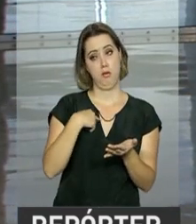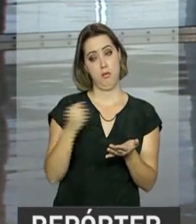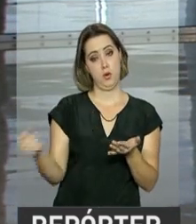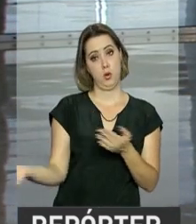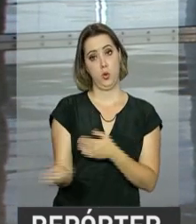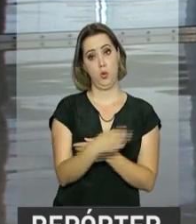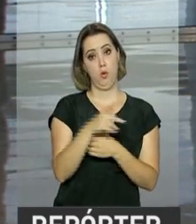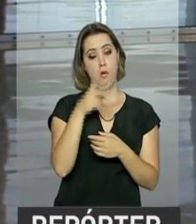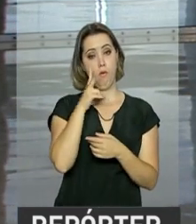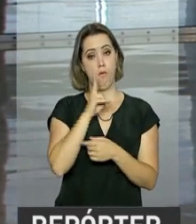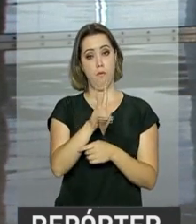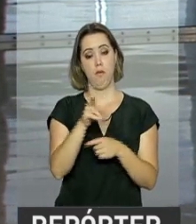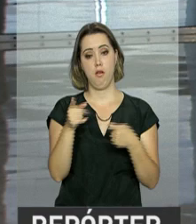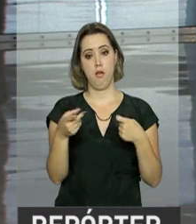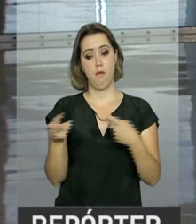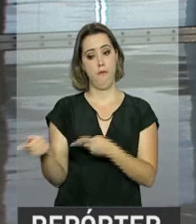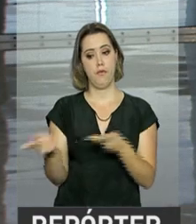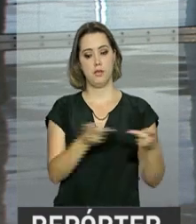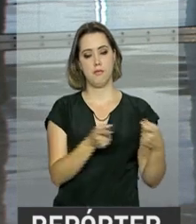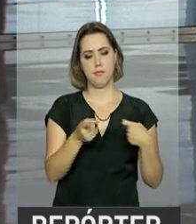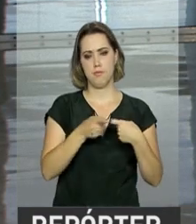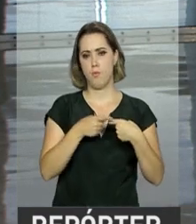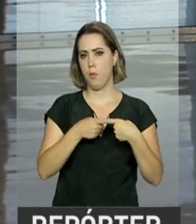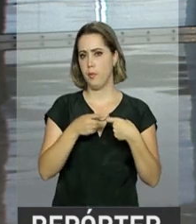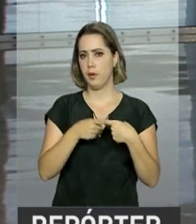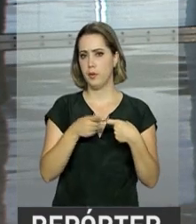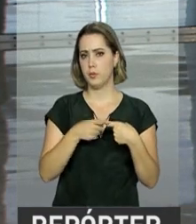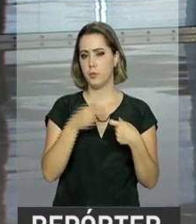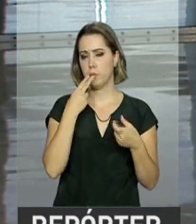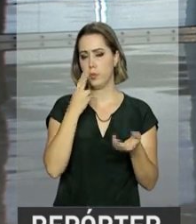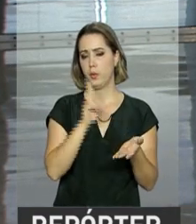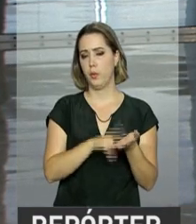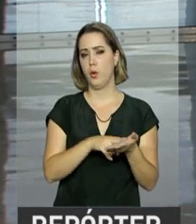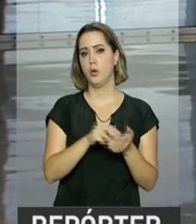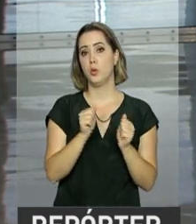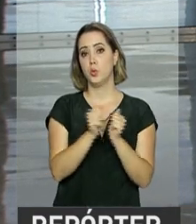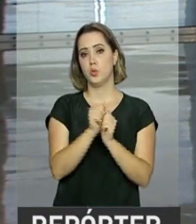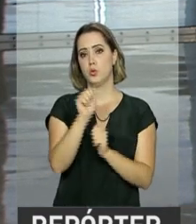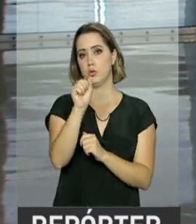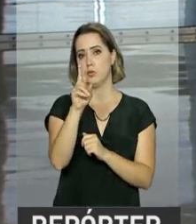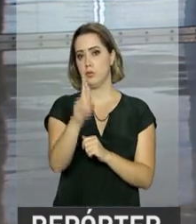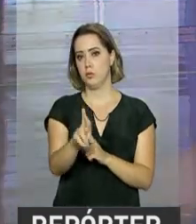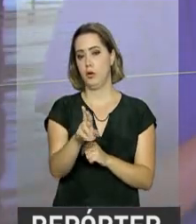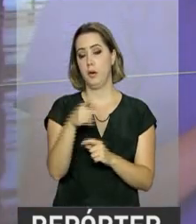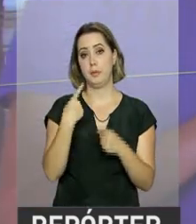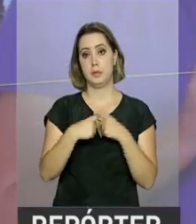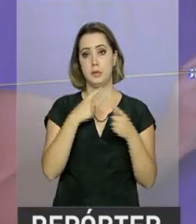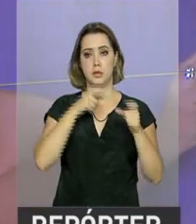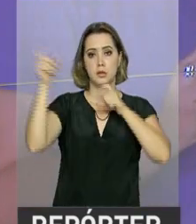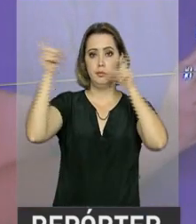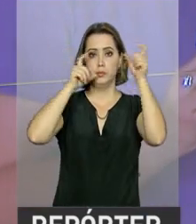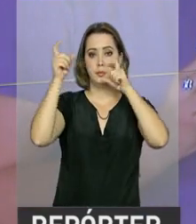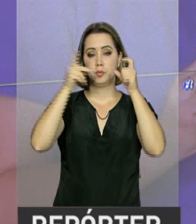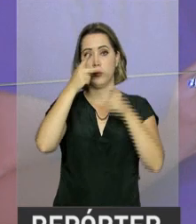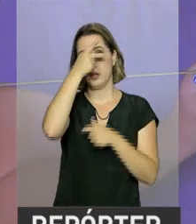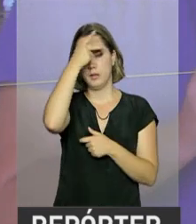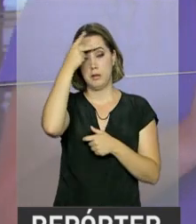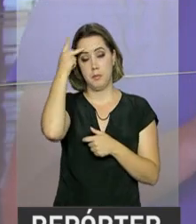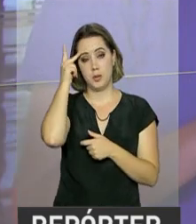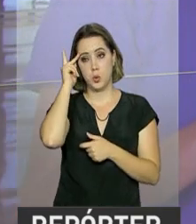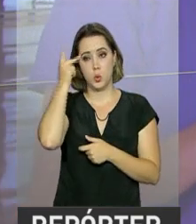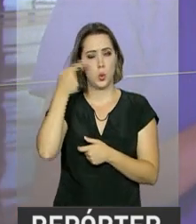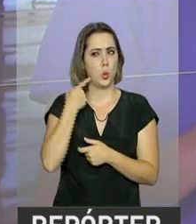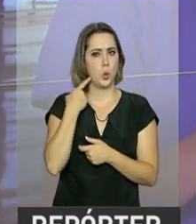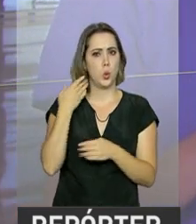convocação é feita por meio de carta com aviso de recebimento e é preciso ficar atento Roberto porque quem não atender ao